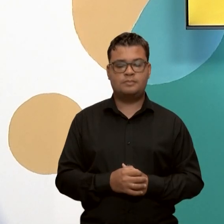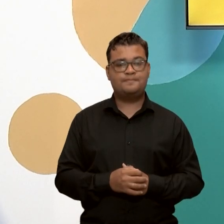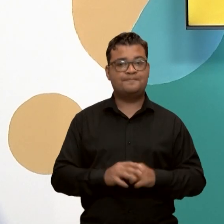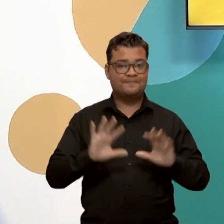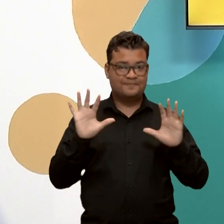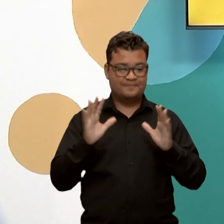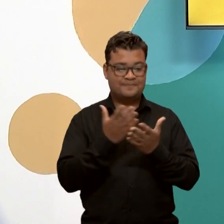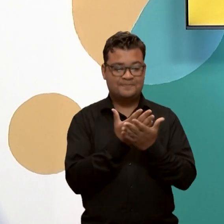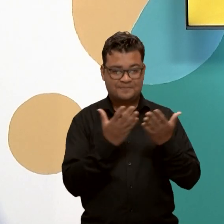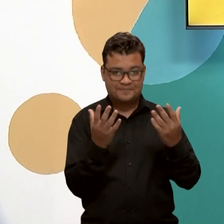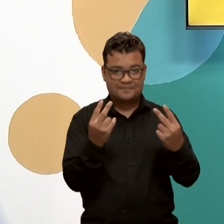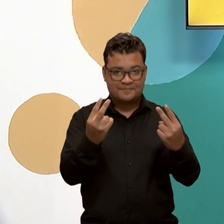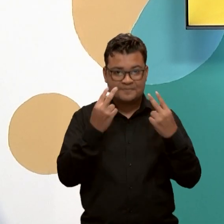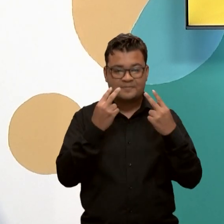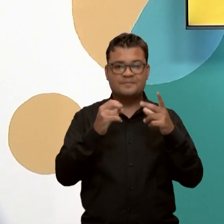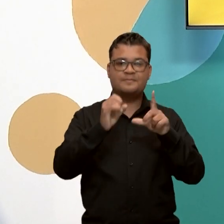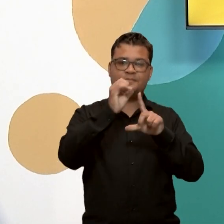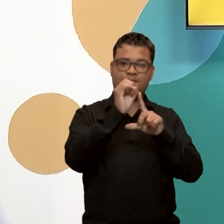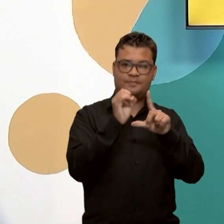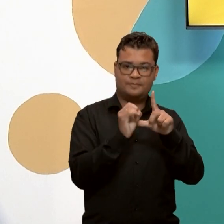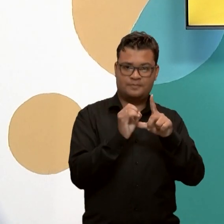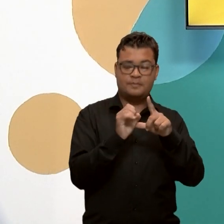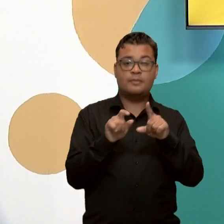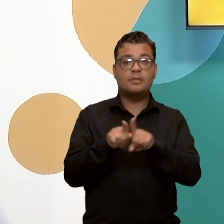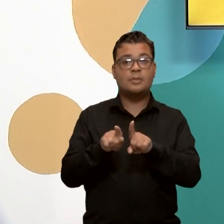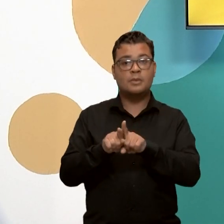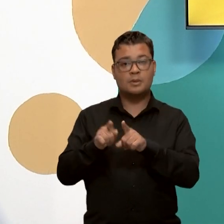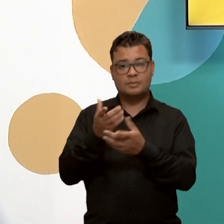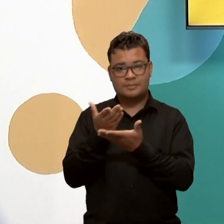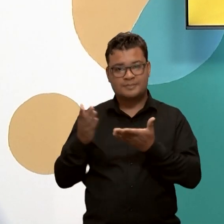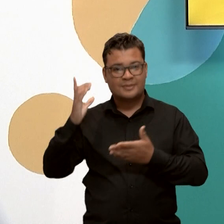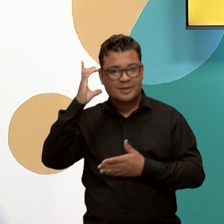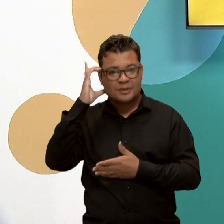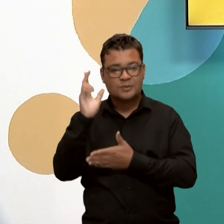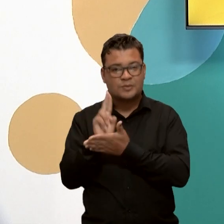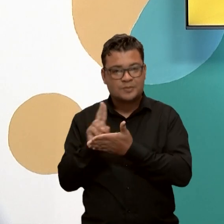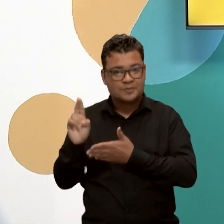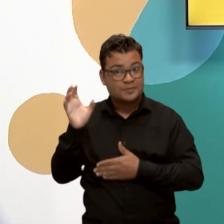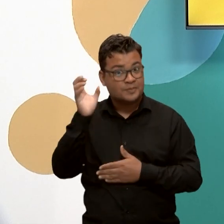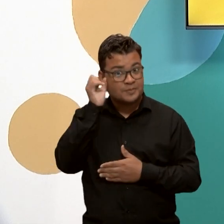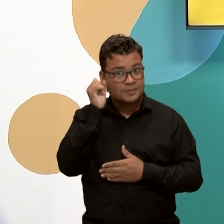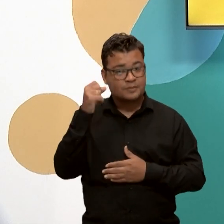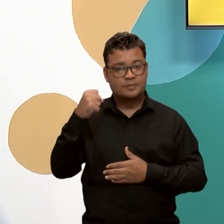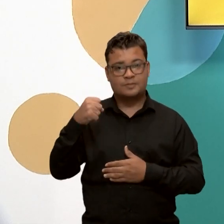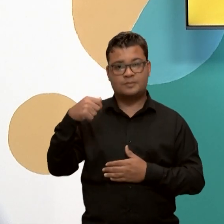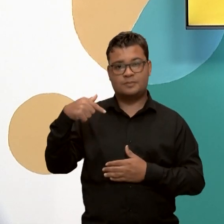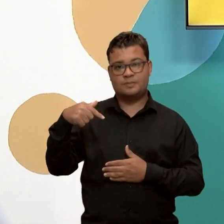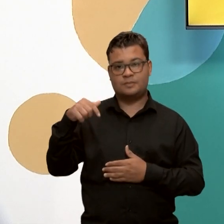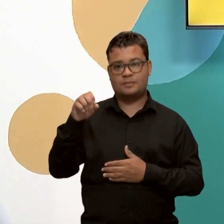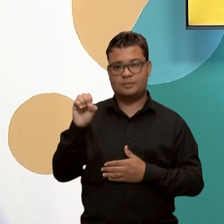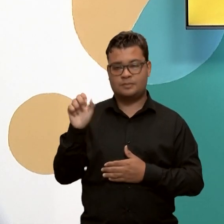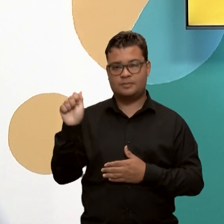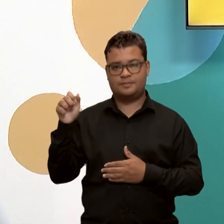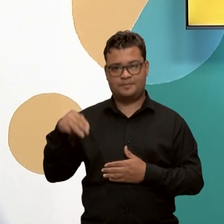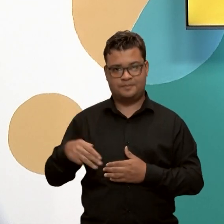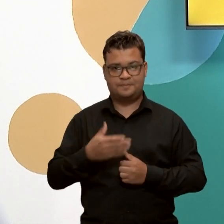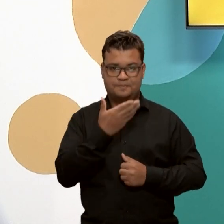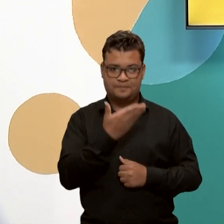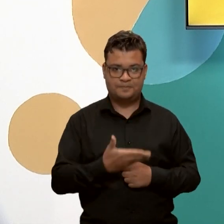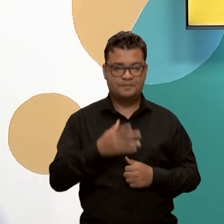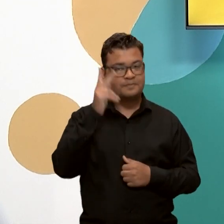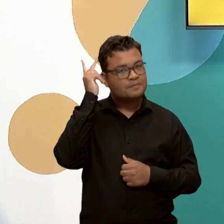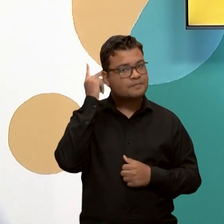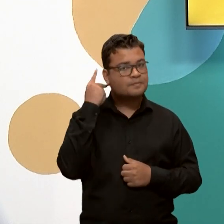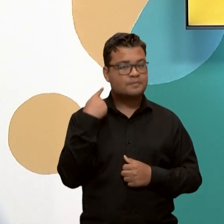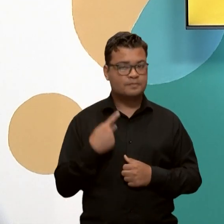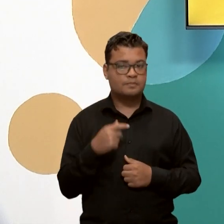Olá para você que nos acompanha pela TV UFG e pela Rádio Universitária 870 AM. Eu sou a Camila Maia, uma